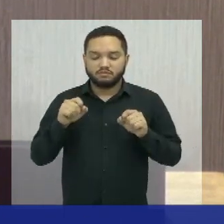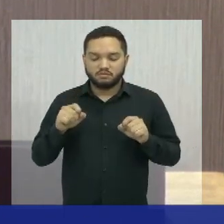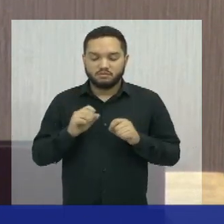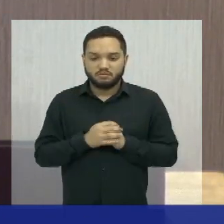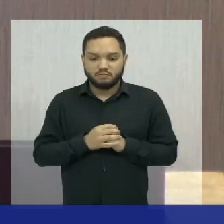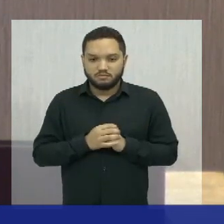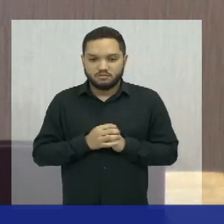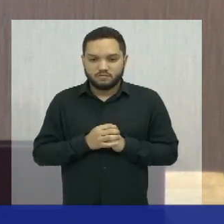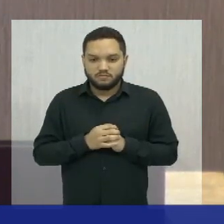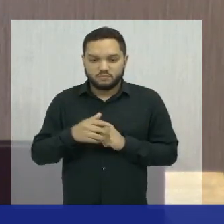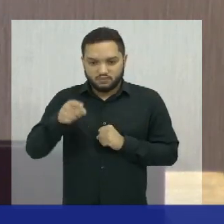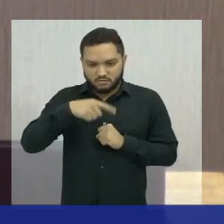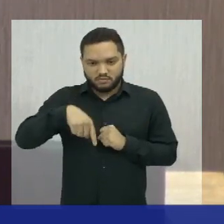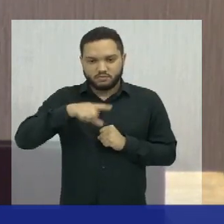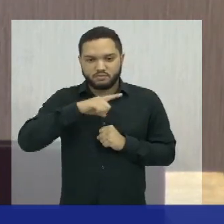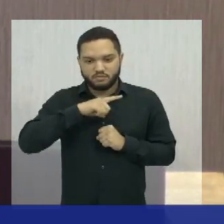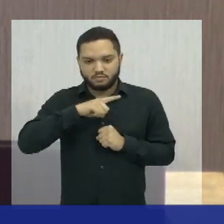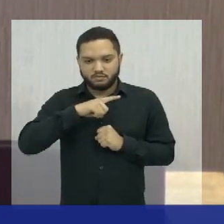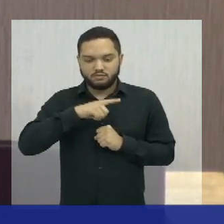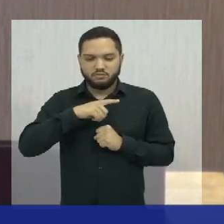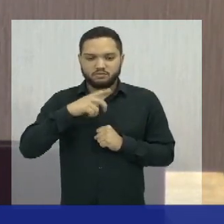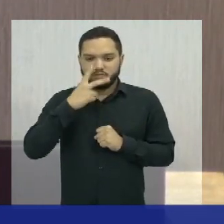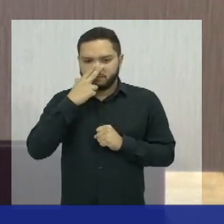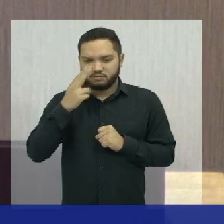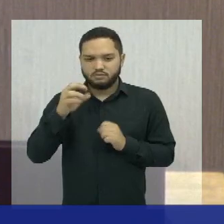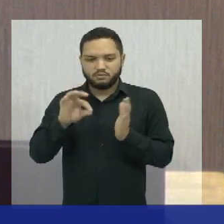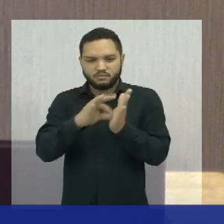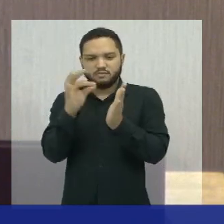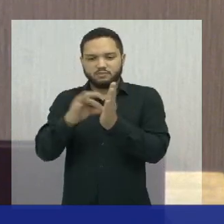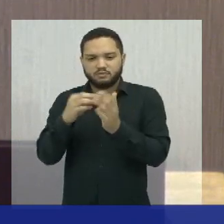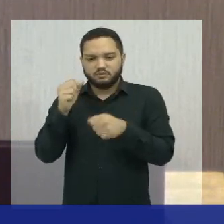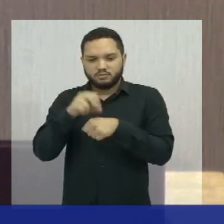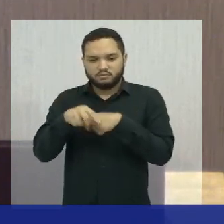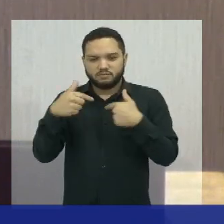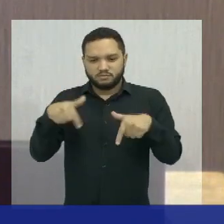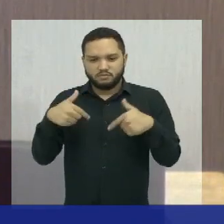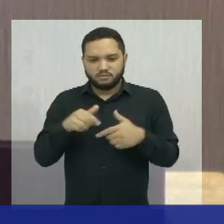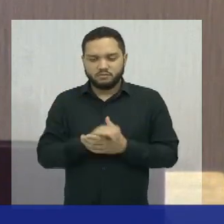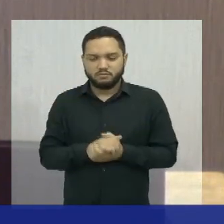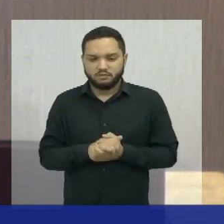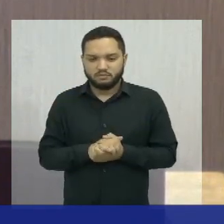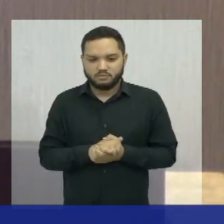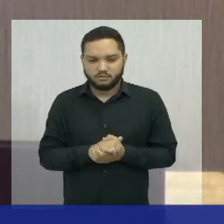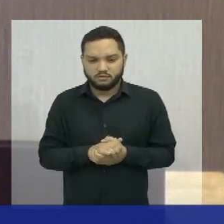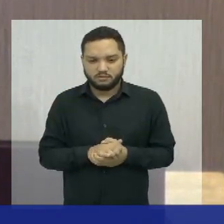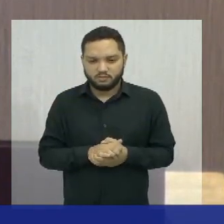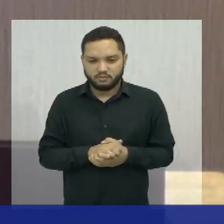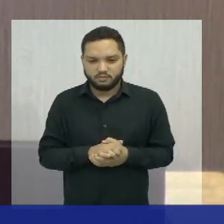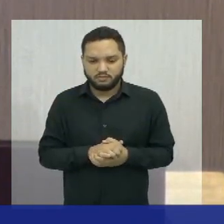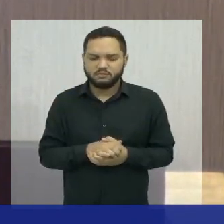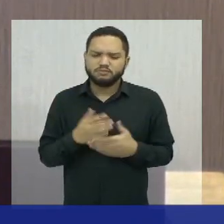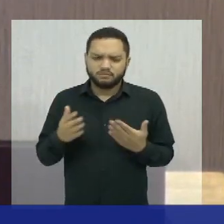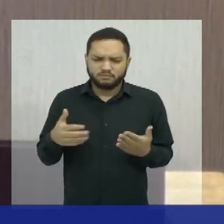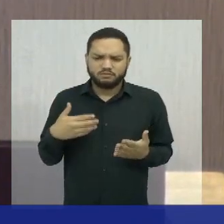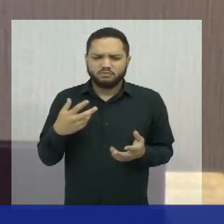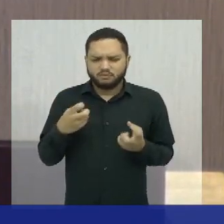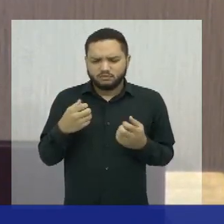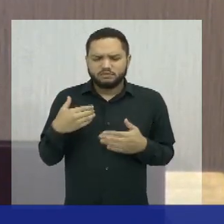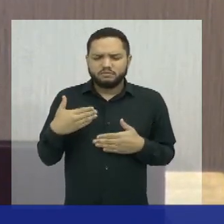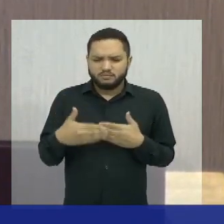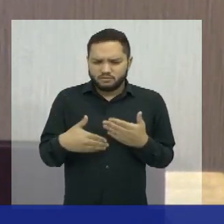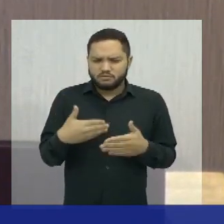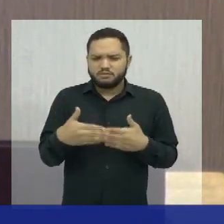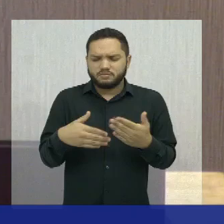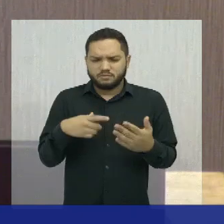todos aqui são empregadores. E a gente está como empregador menor. E dia após dia, nós vimos